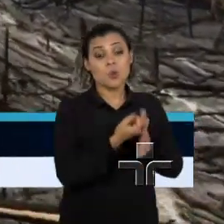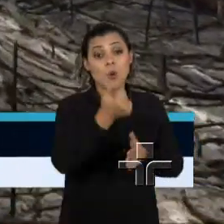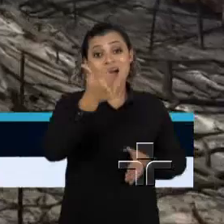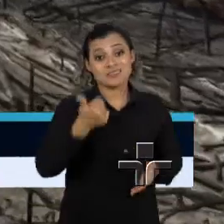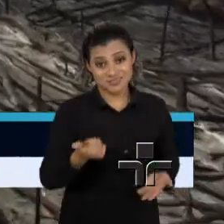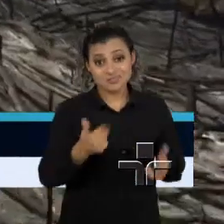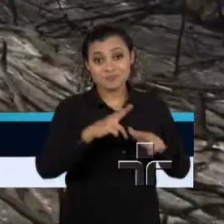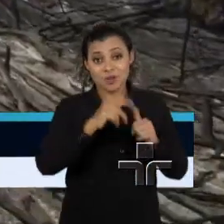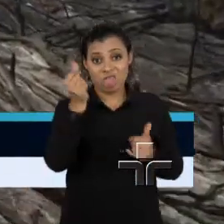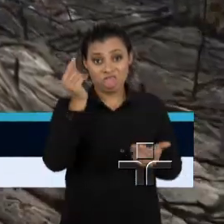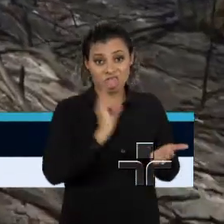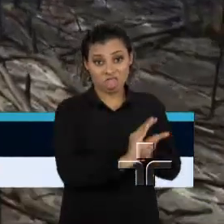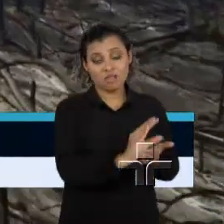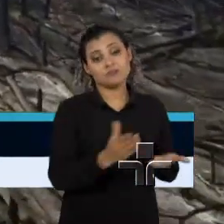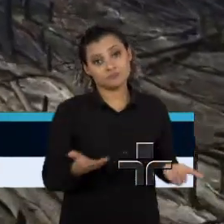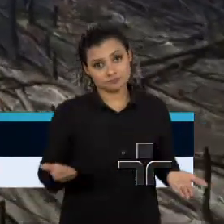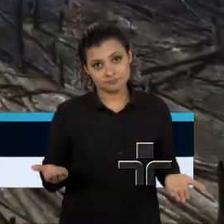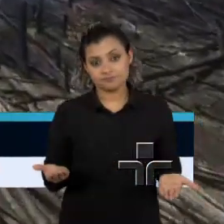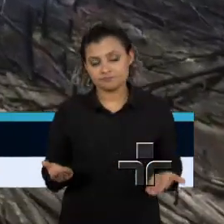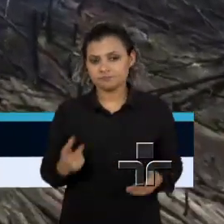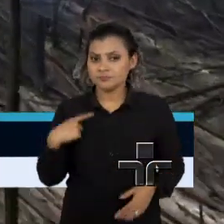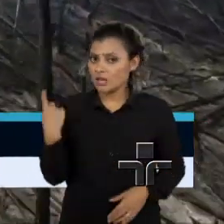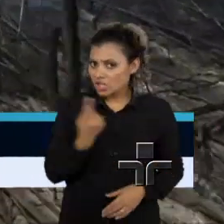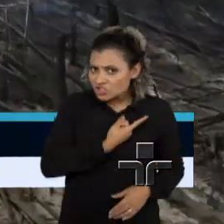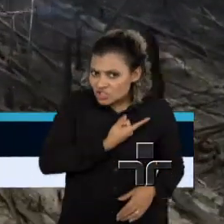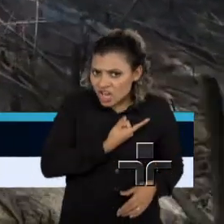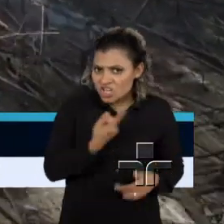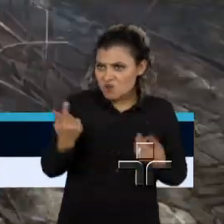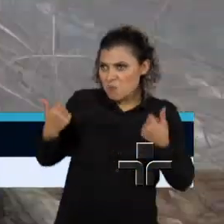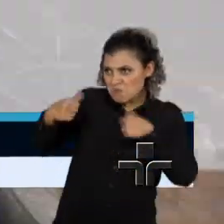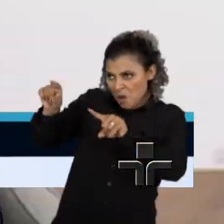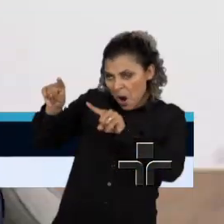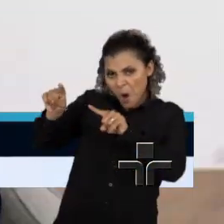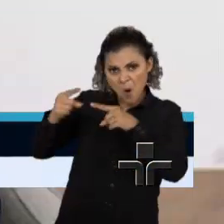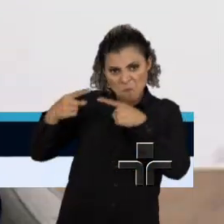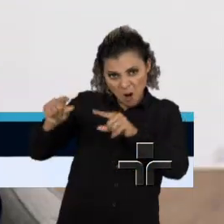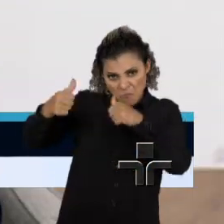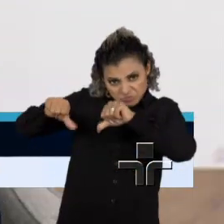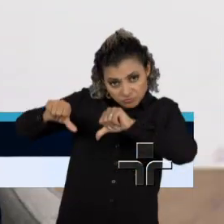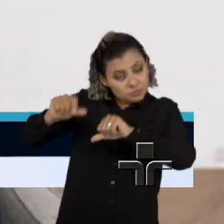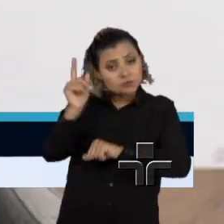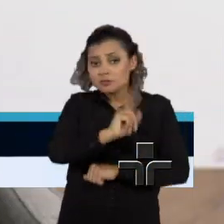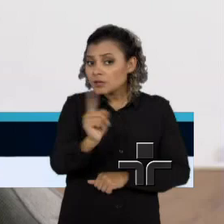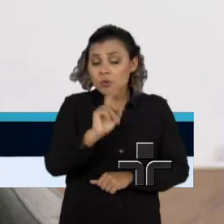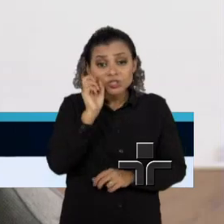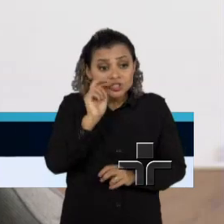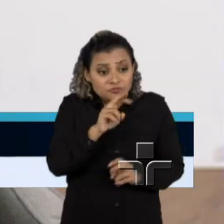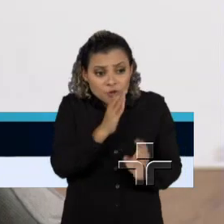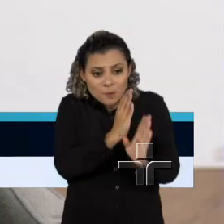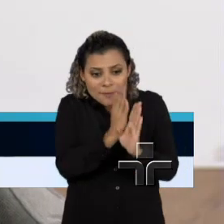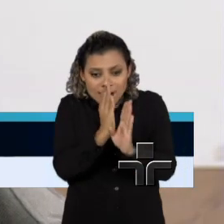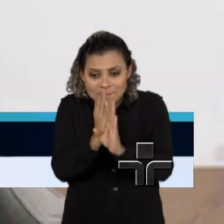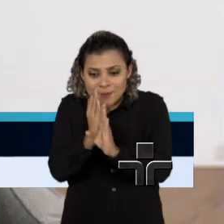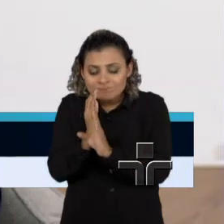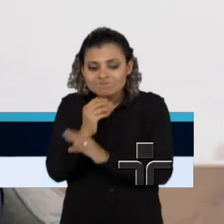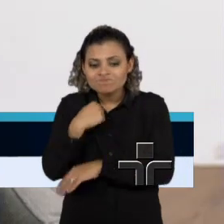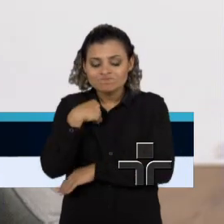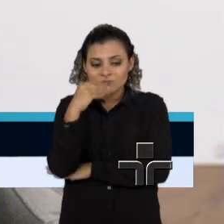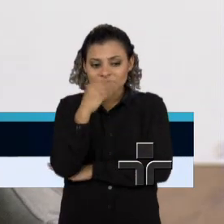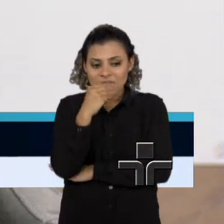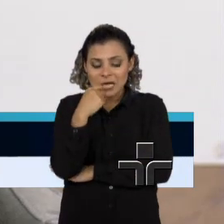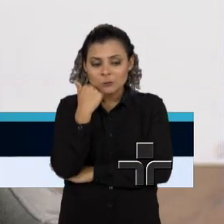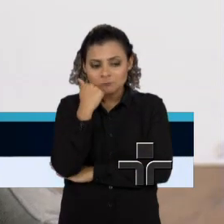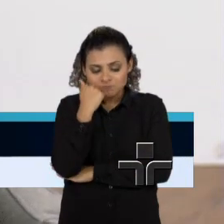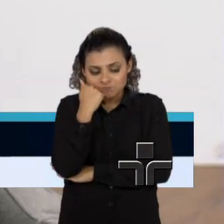de recursos financeiros. Nós não sabotamos o Fundo Amazônia. Nós identificamos uma série de pontos que entendemos que eram frágeis, que